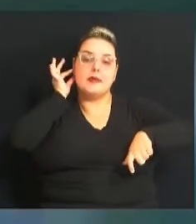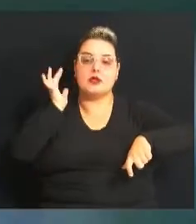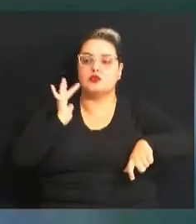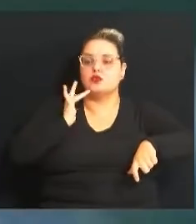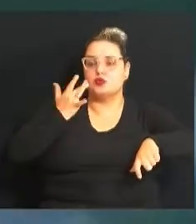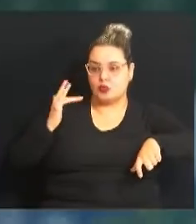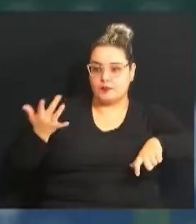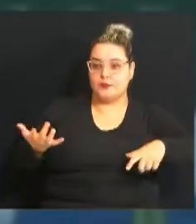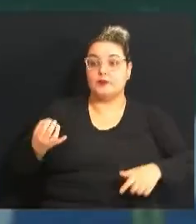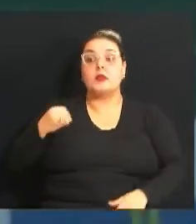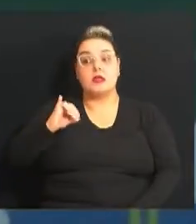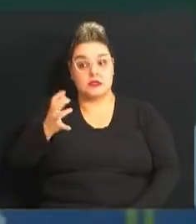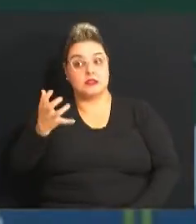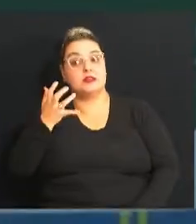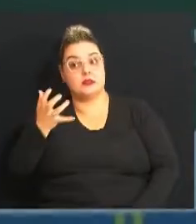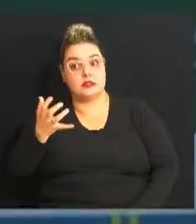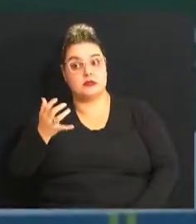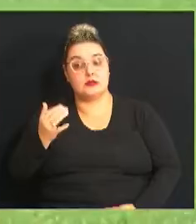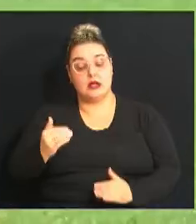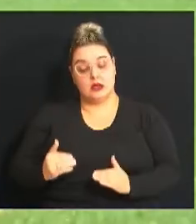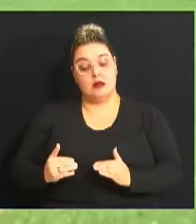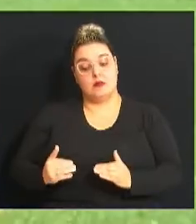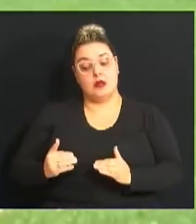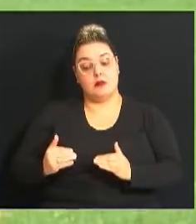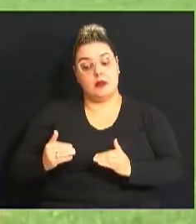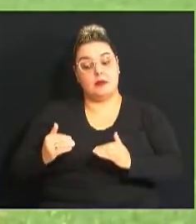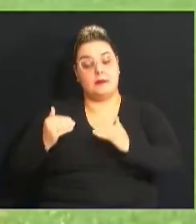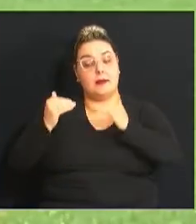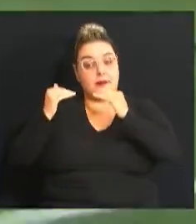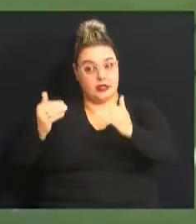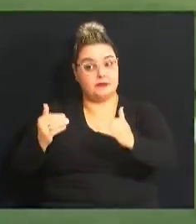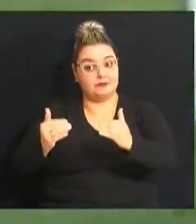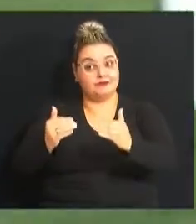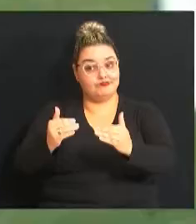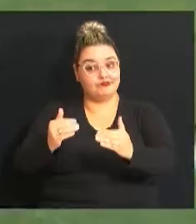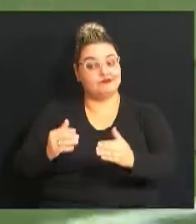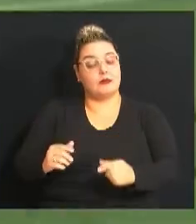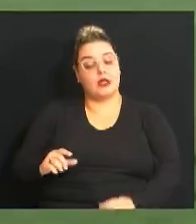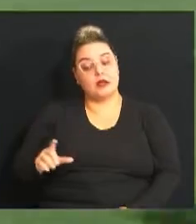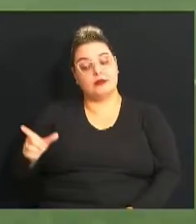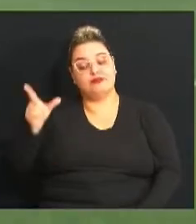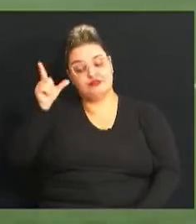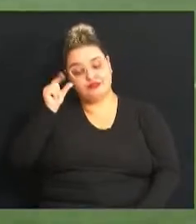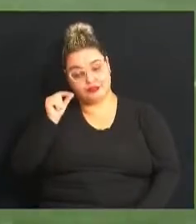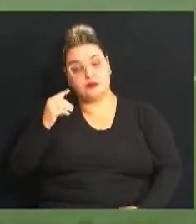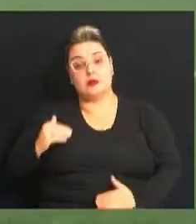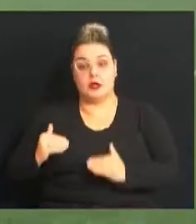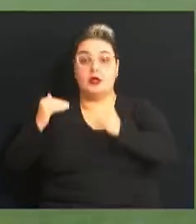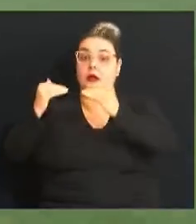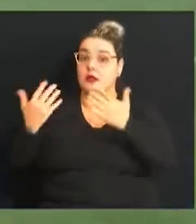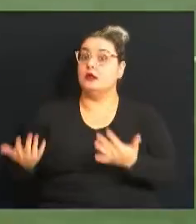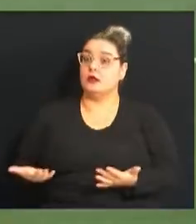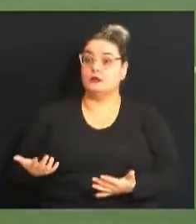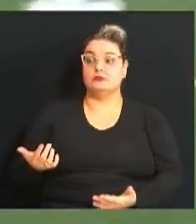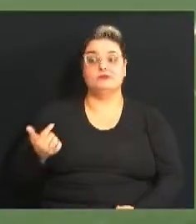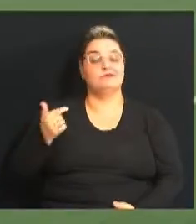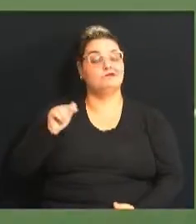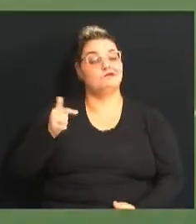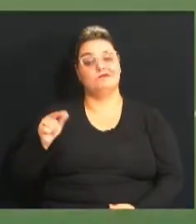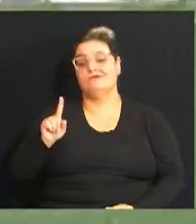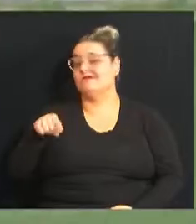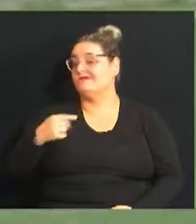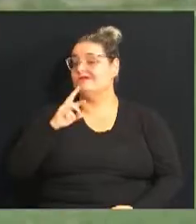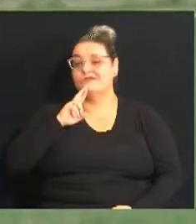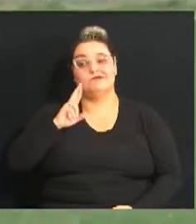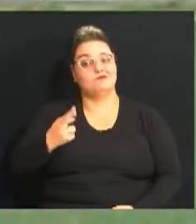E se quiser sair das últimas colocações e fugir da zona de rebaixamento, não existe outro